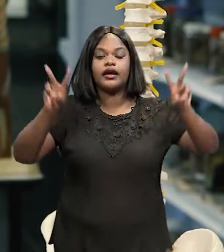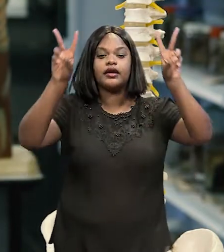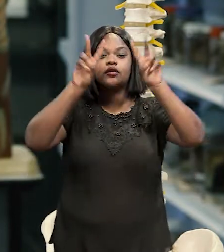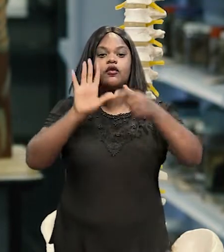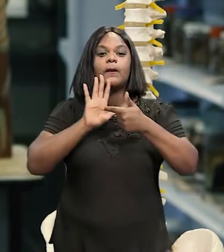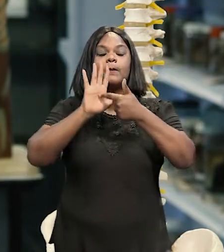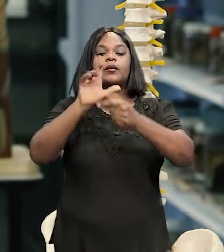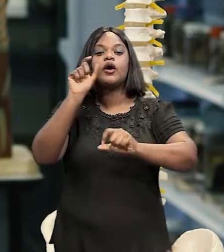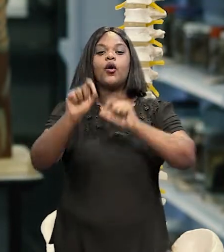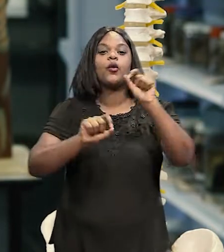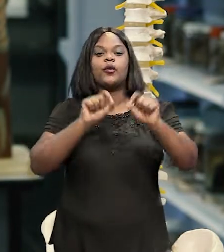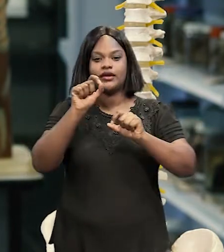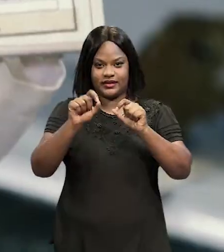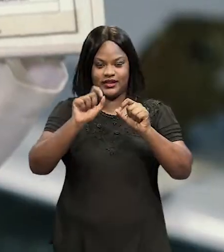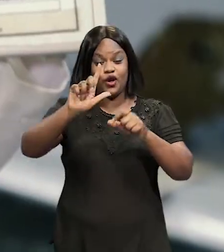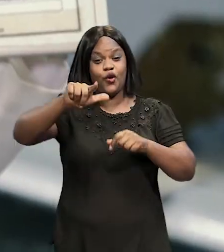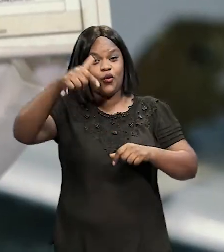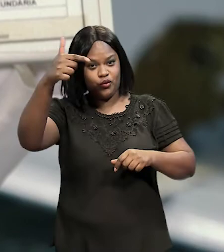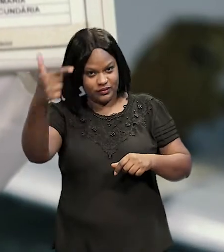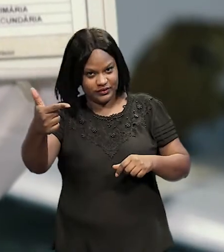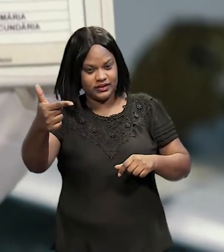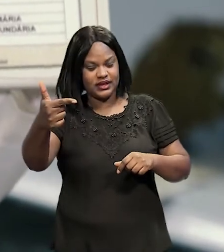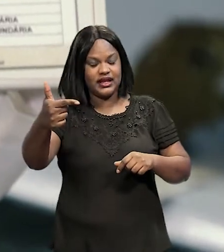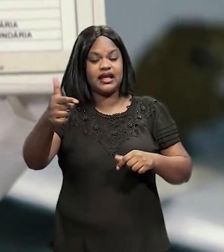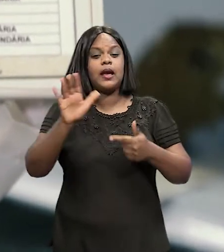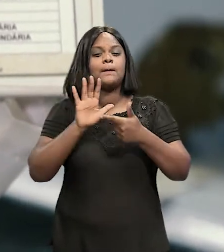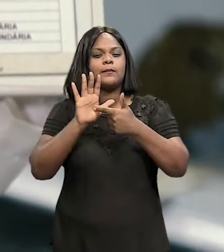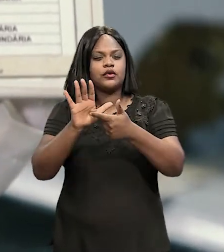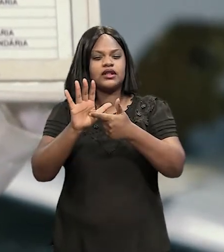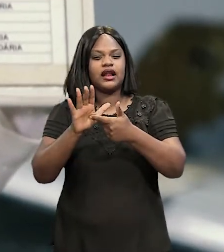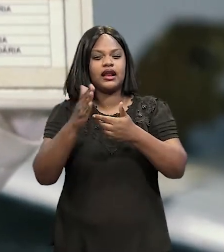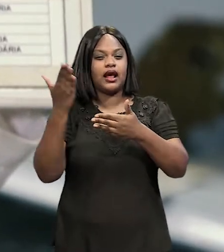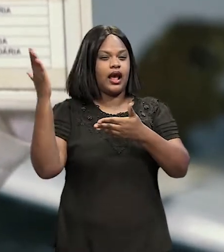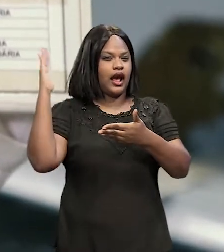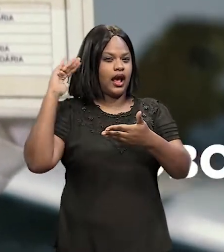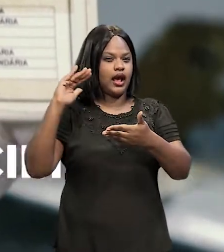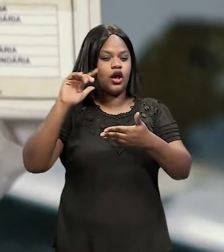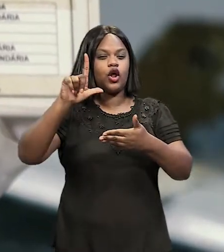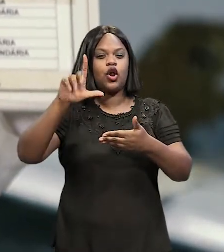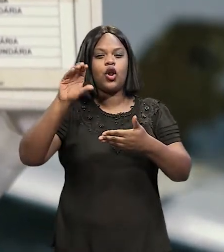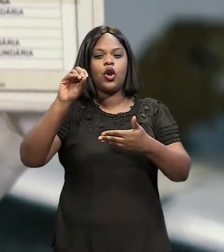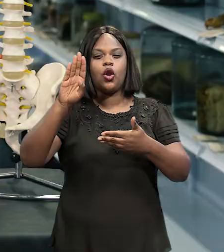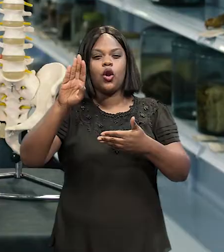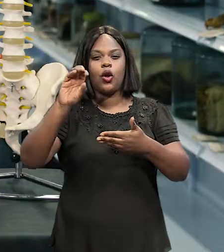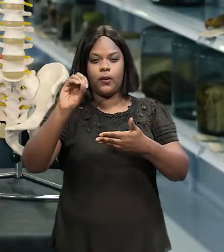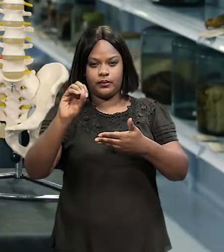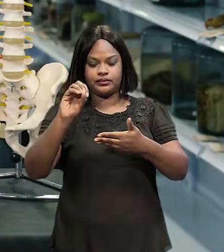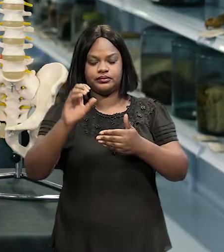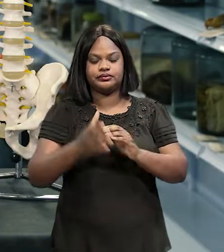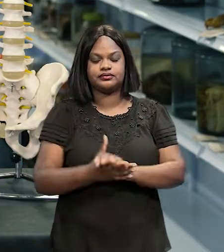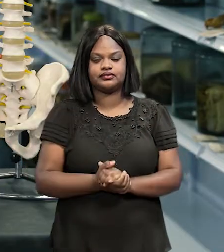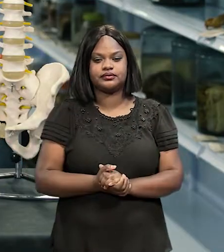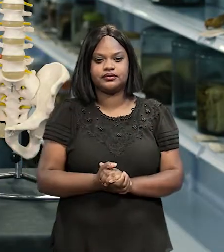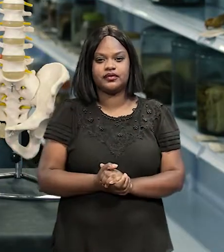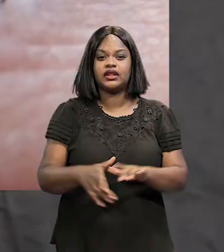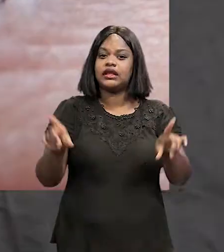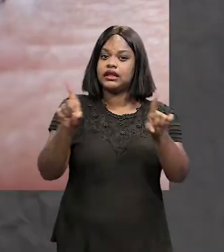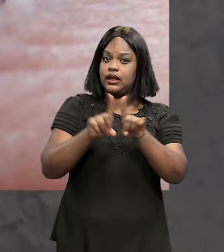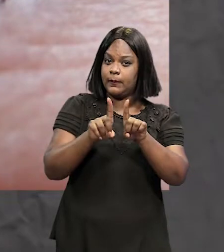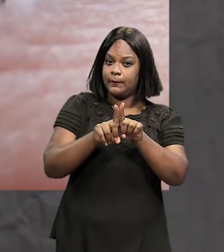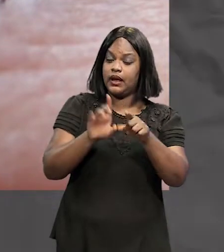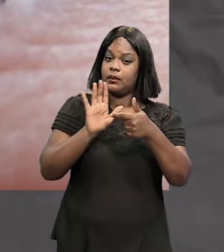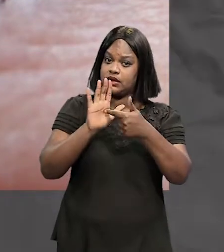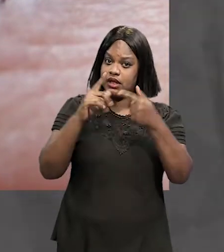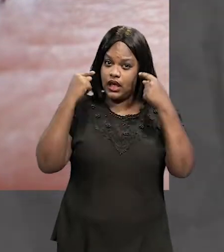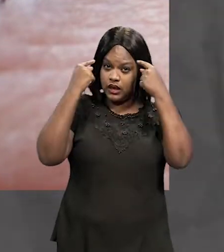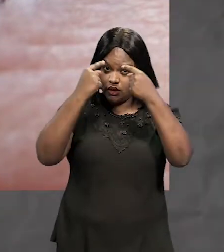chegar numa outra região, que é essa região que fica aqui mais atrás, conhecida como lobo occipital. E por falar em